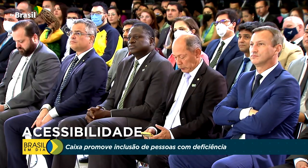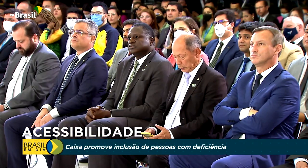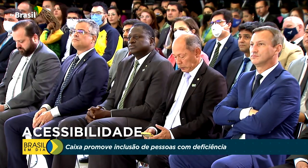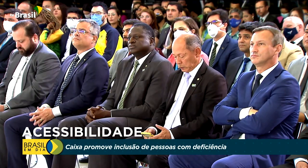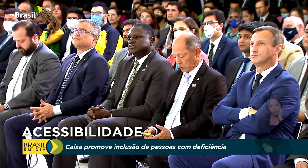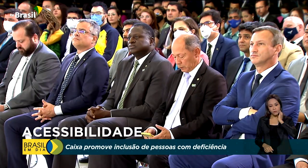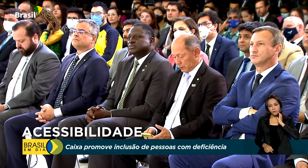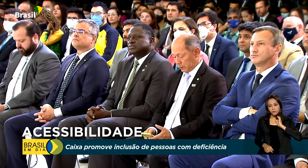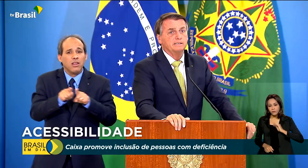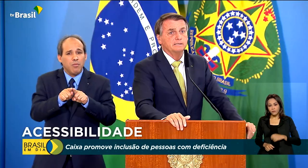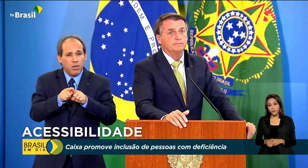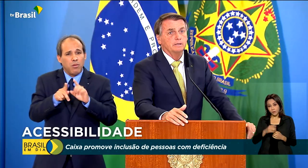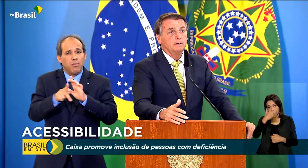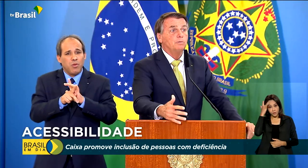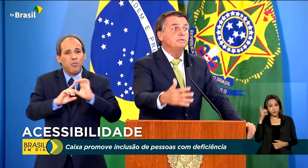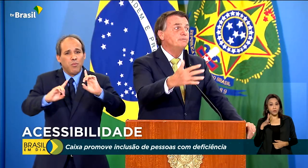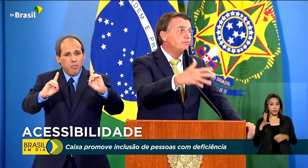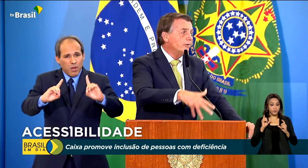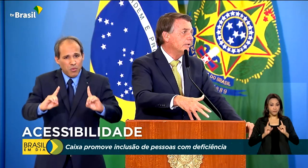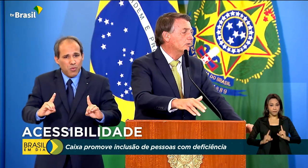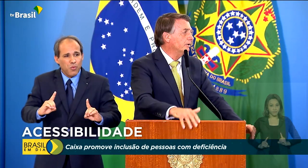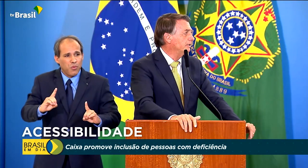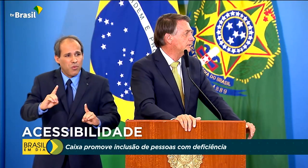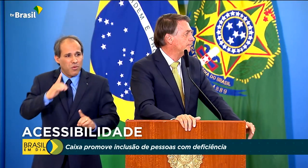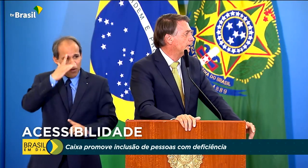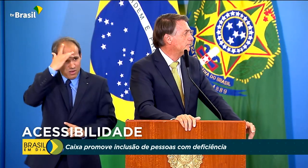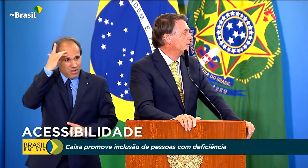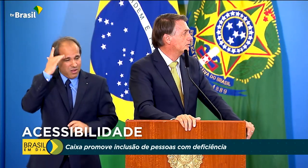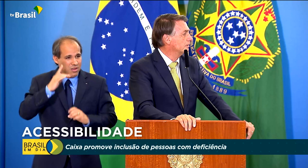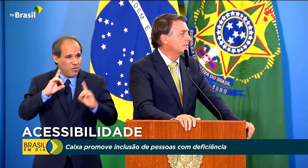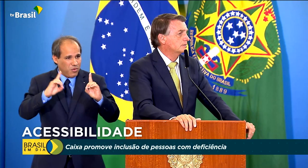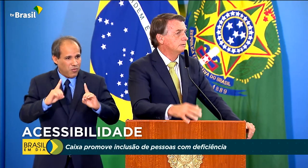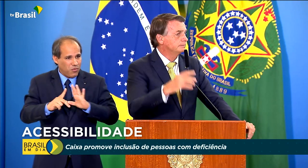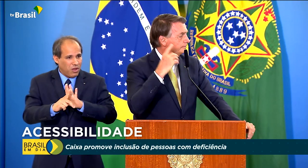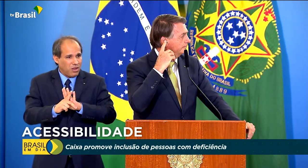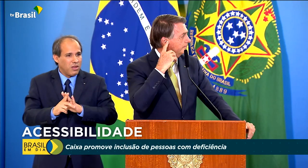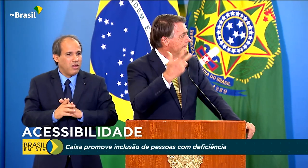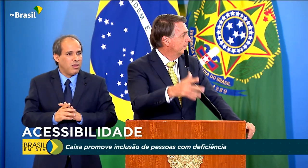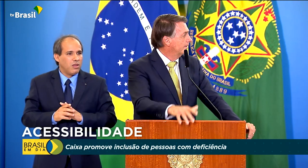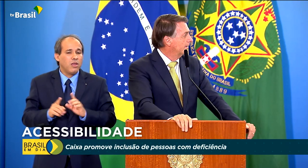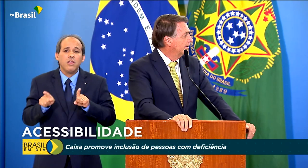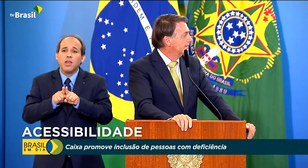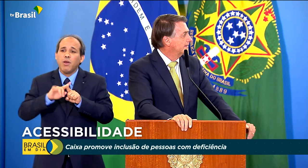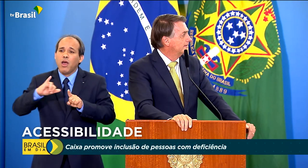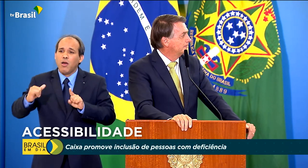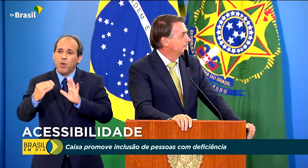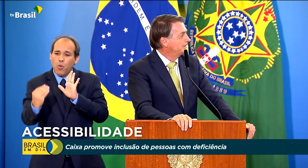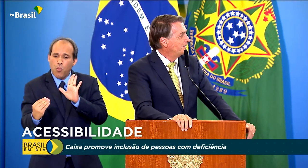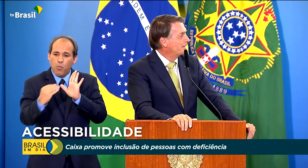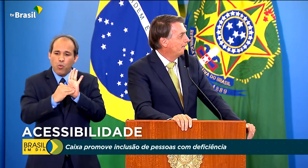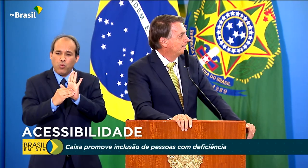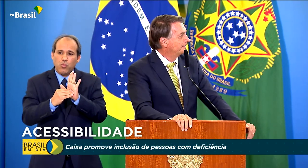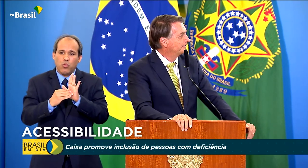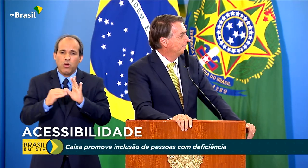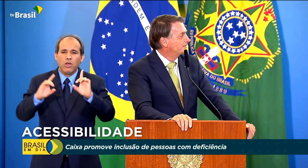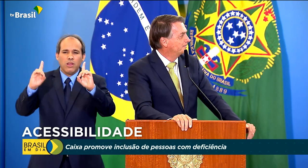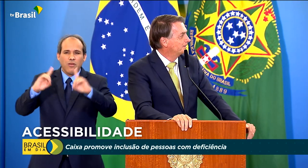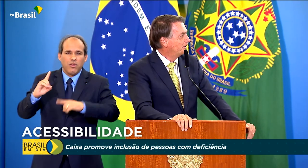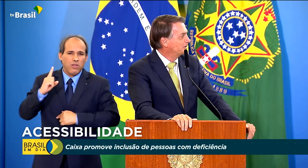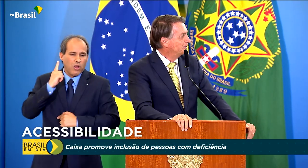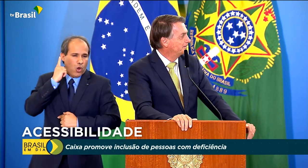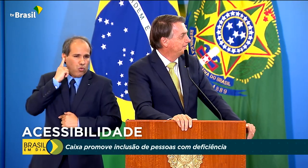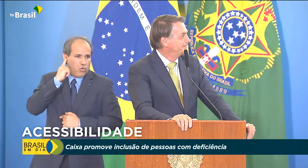pessoas com deficiência. Onde foram incluídas as pessoas com deficiência